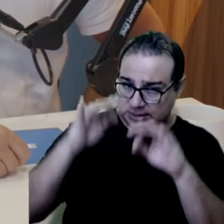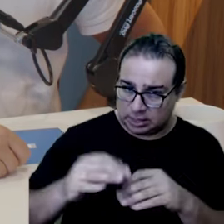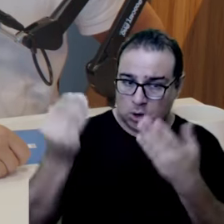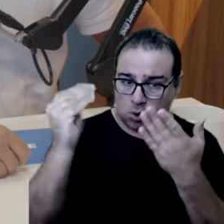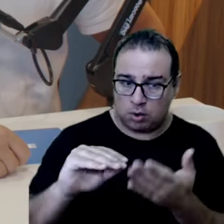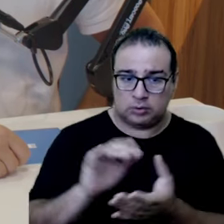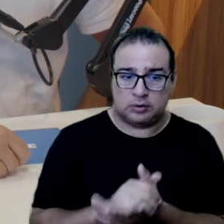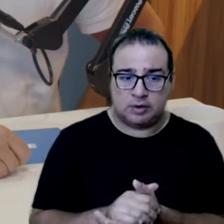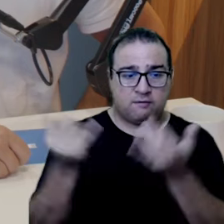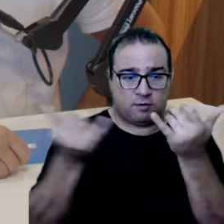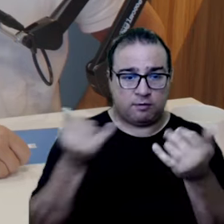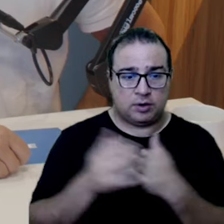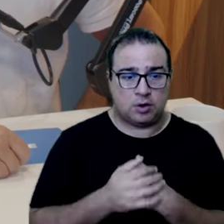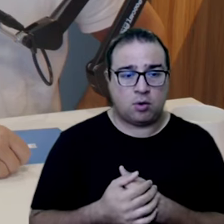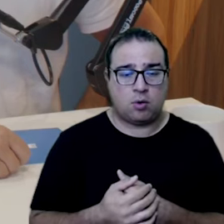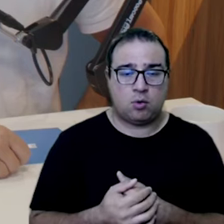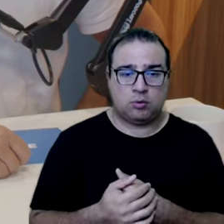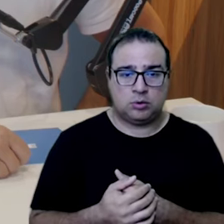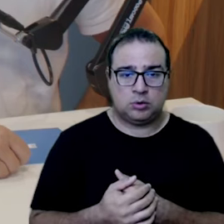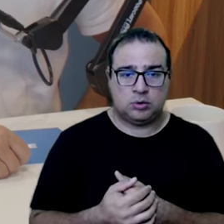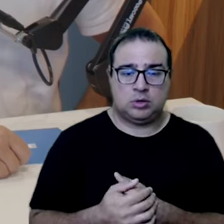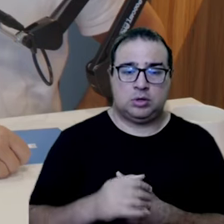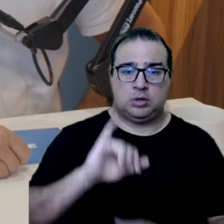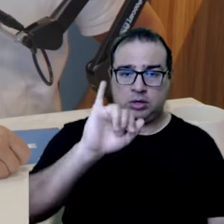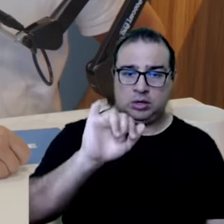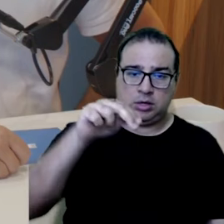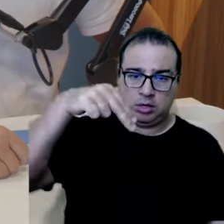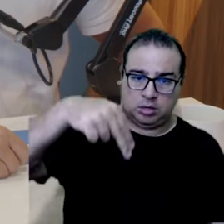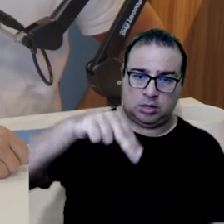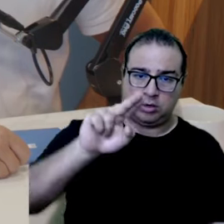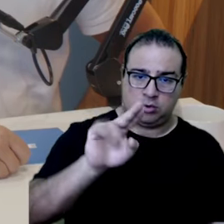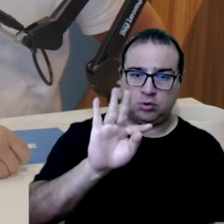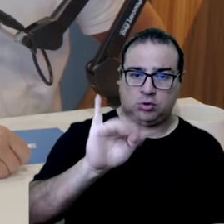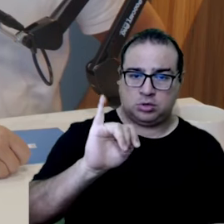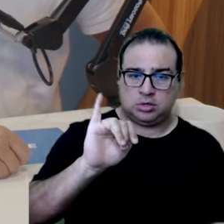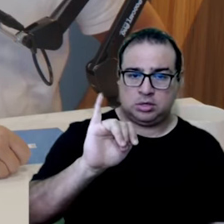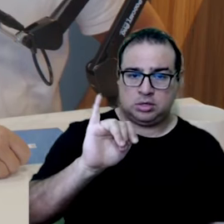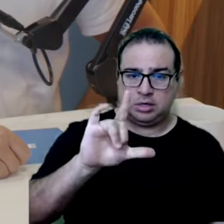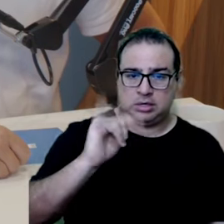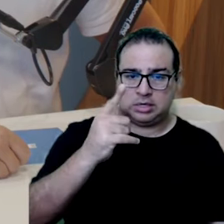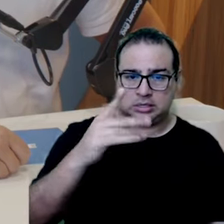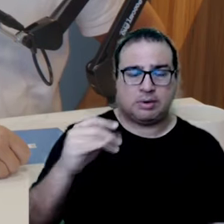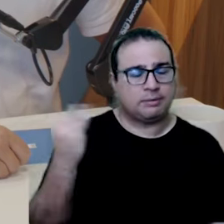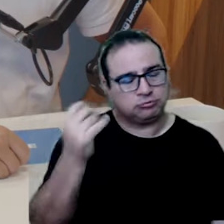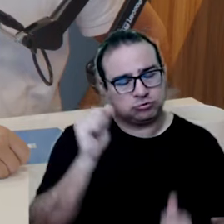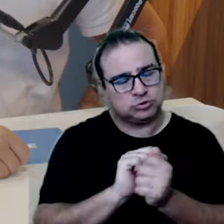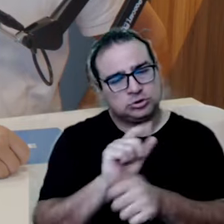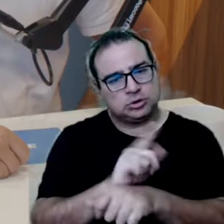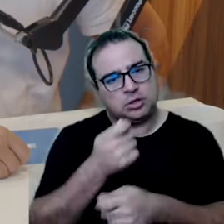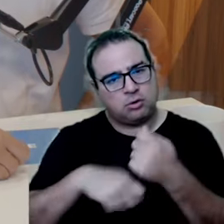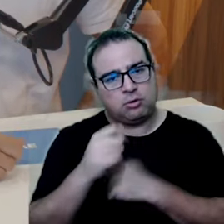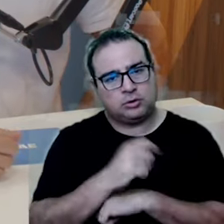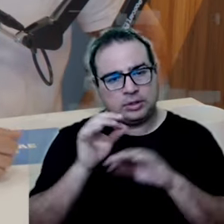a a informação de inutilização desses números é imprescindível que vocês tenham a gestão do